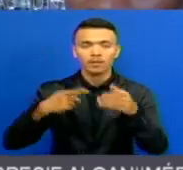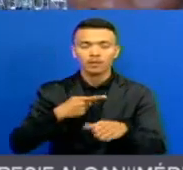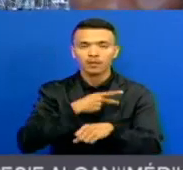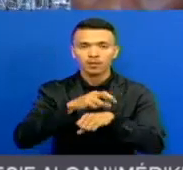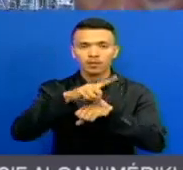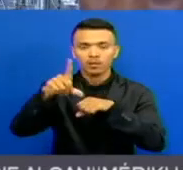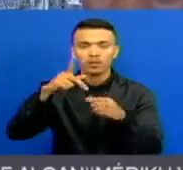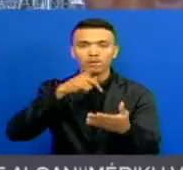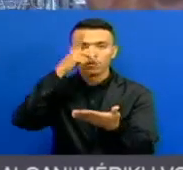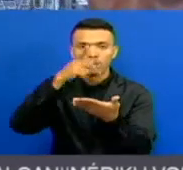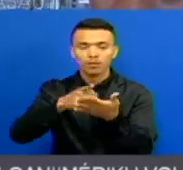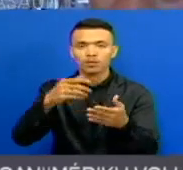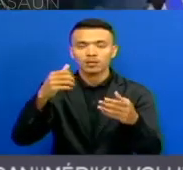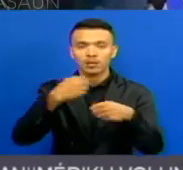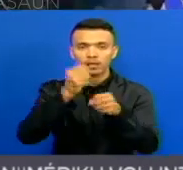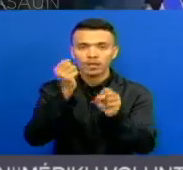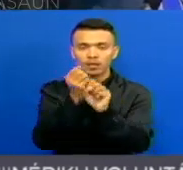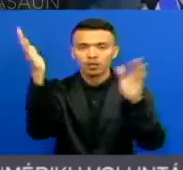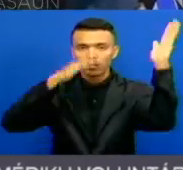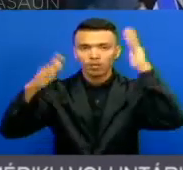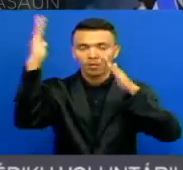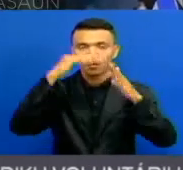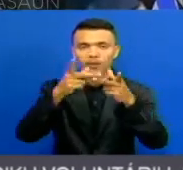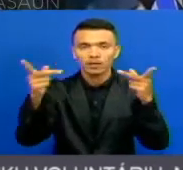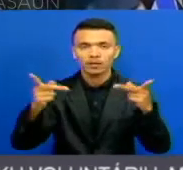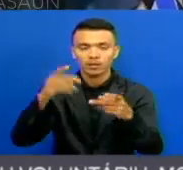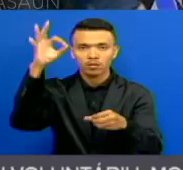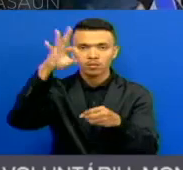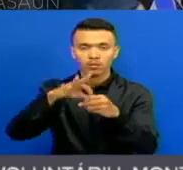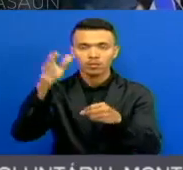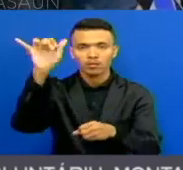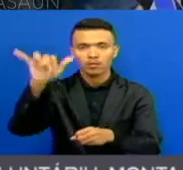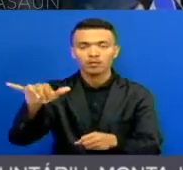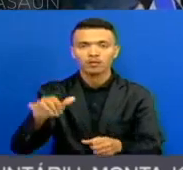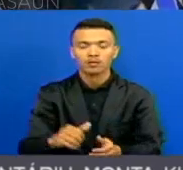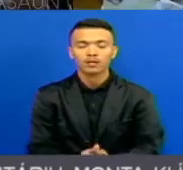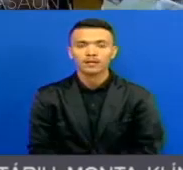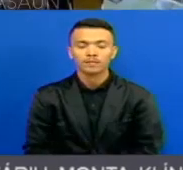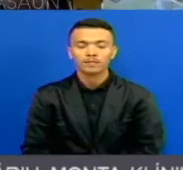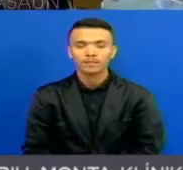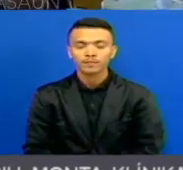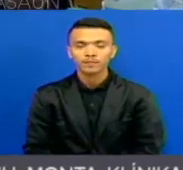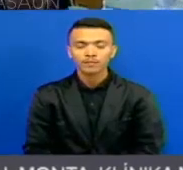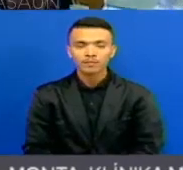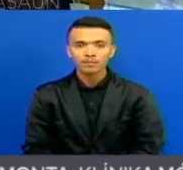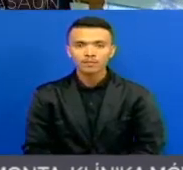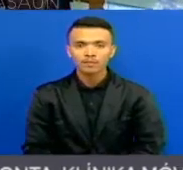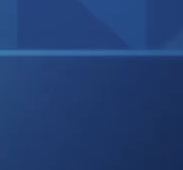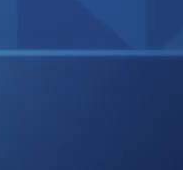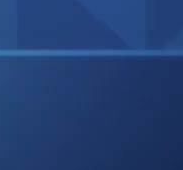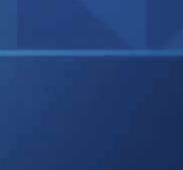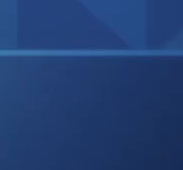considera a proposta alteração né, sem ramoso problema e a centro votação paralelo será. Laurindo Razahaba Agostino Neno ba